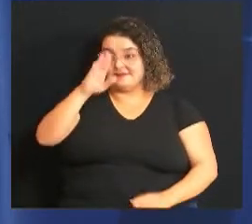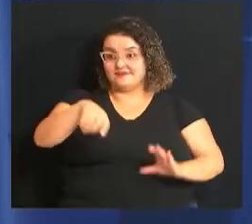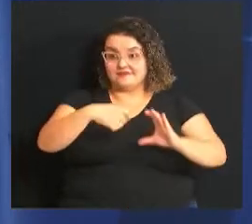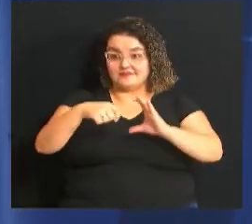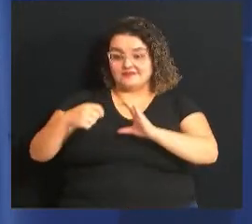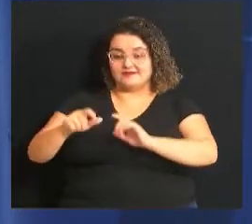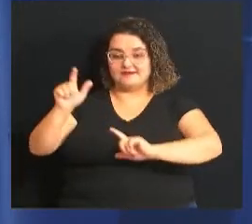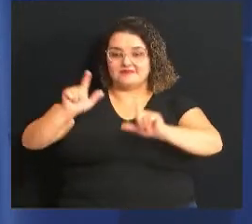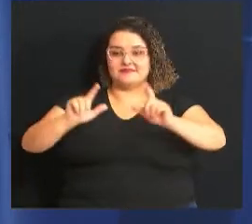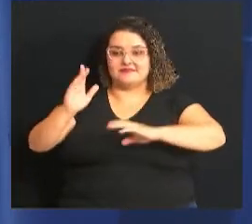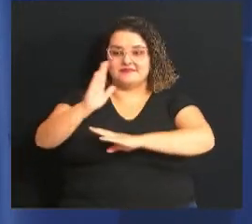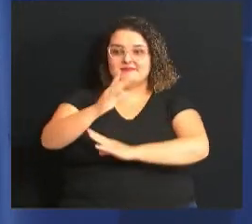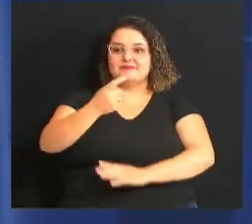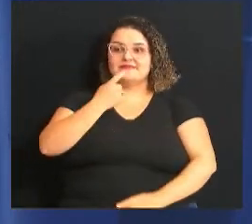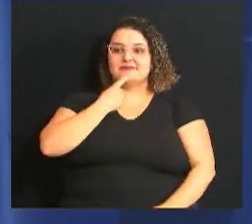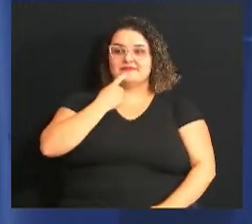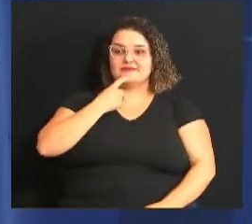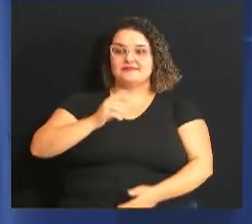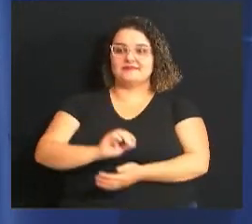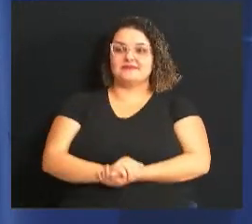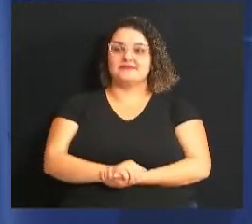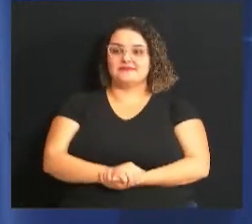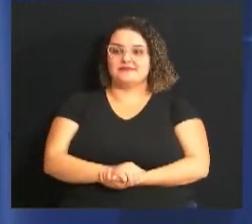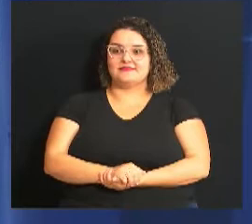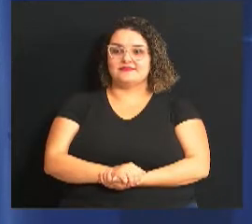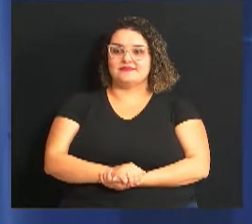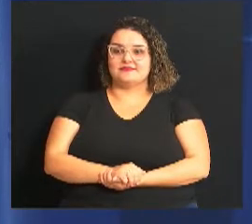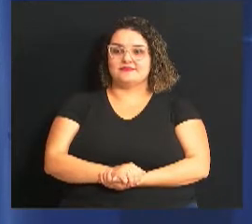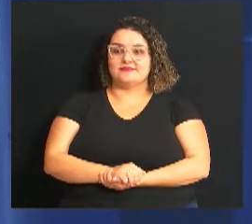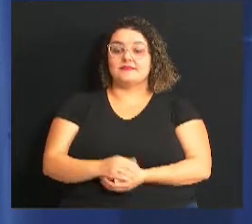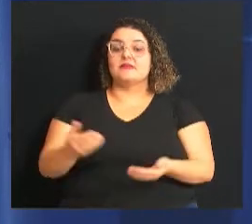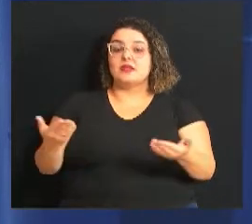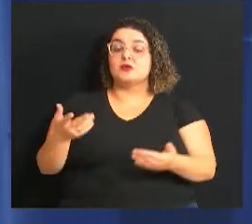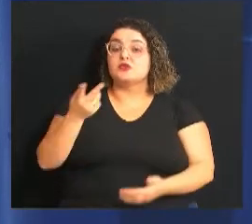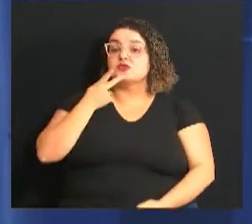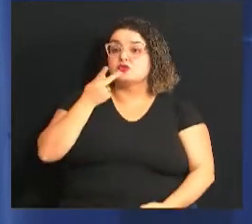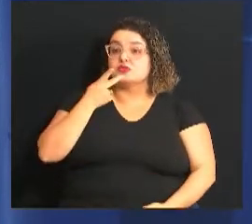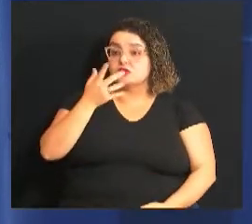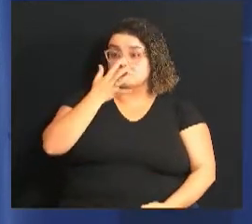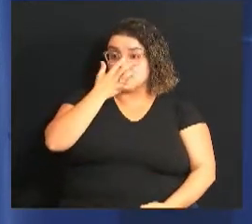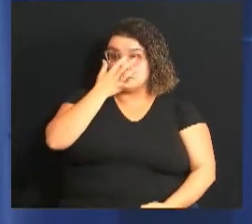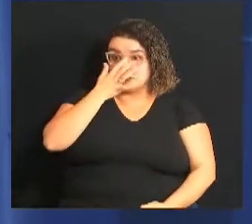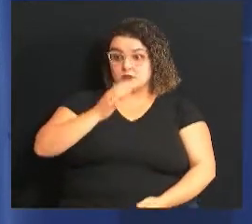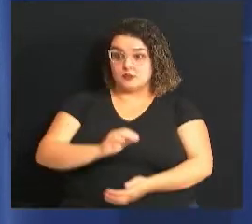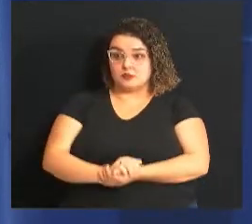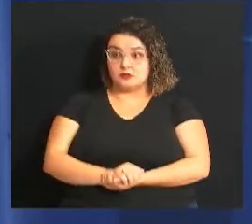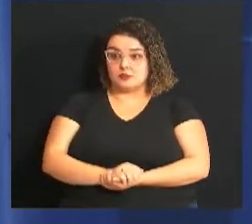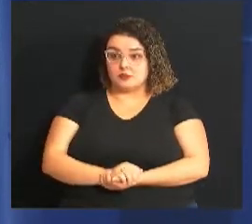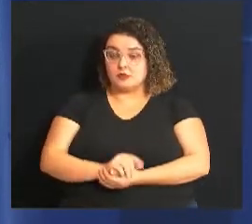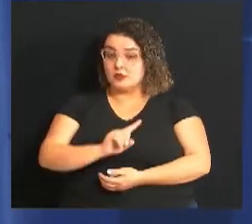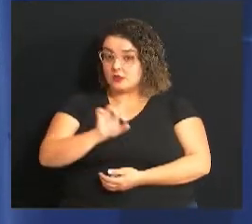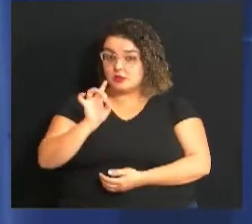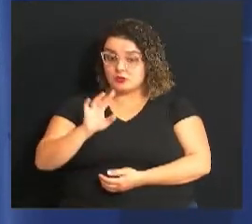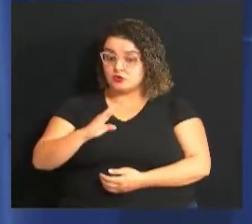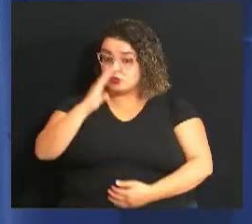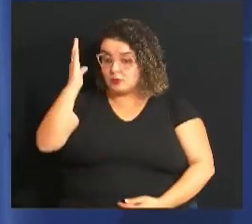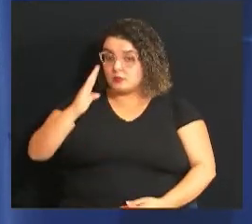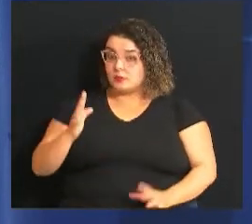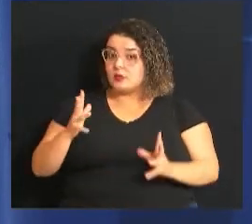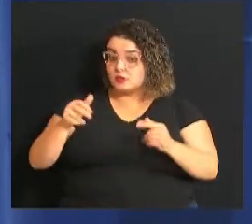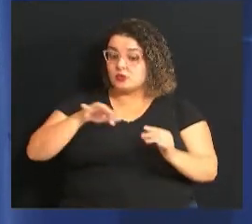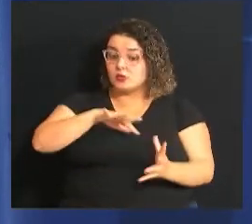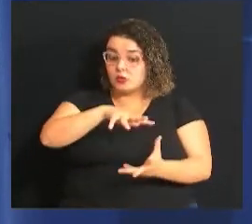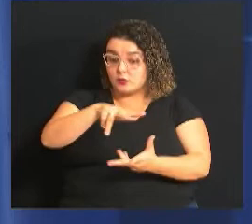TV Câmara Campinas. E hoje nós vamos falar sobre um assunto que não afeta só o Brasil, mas tem afetado o mundo